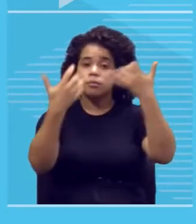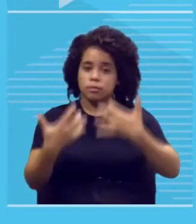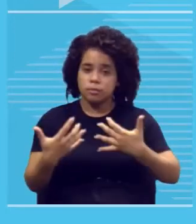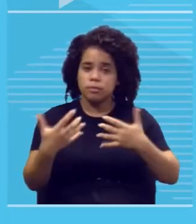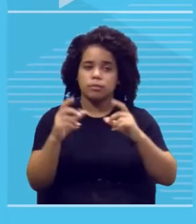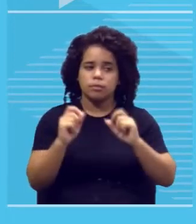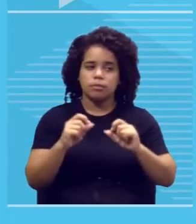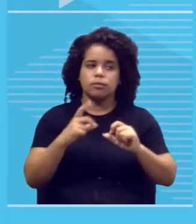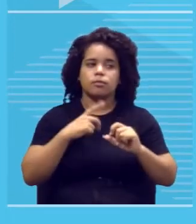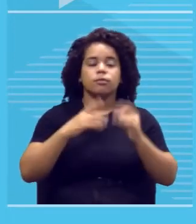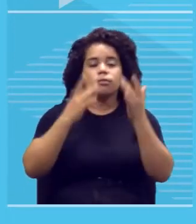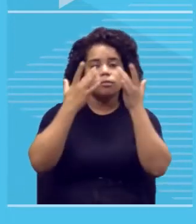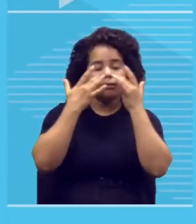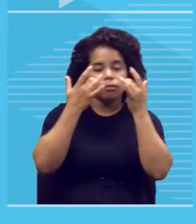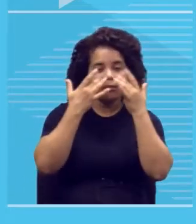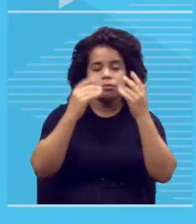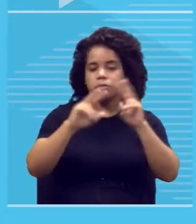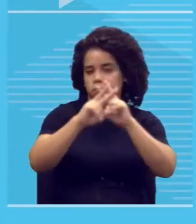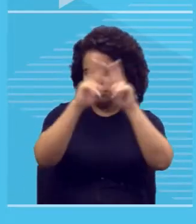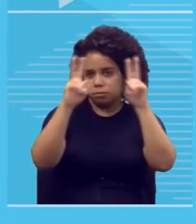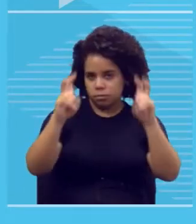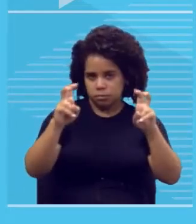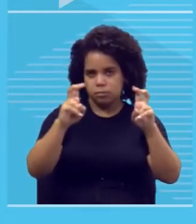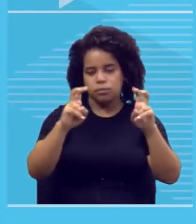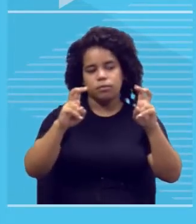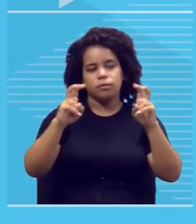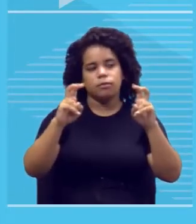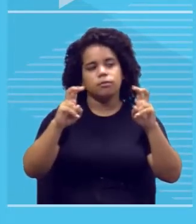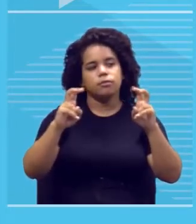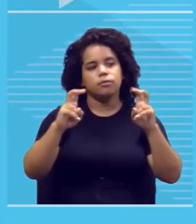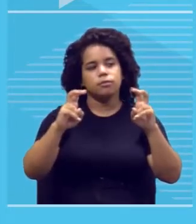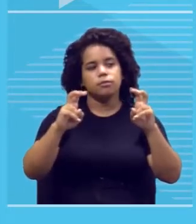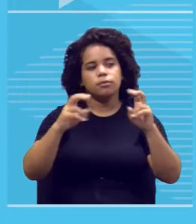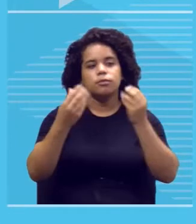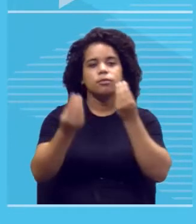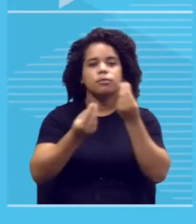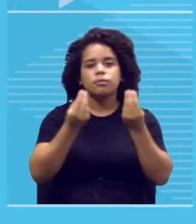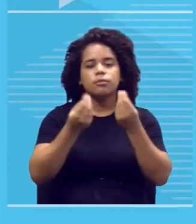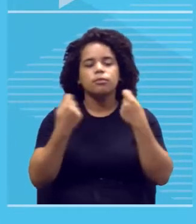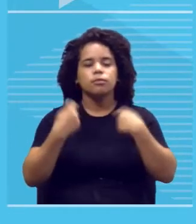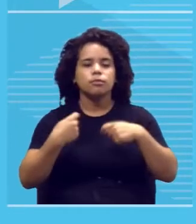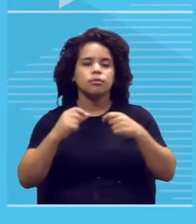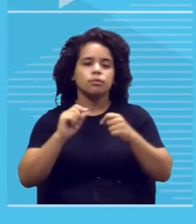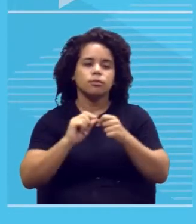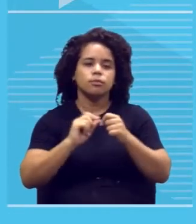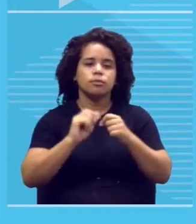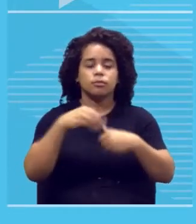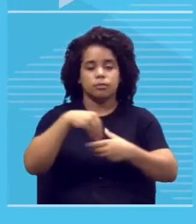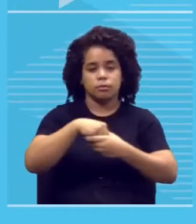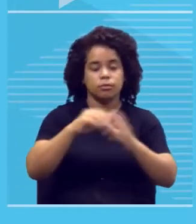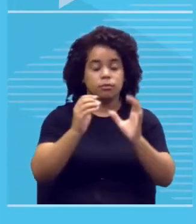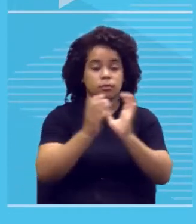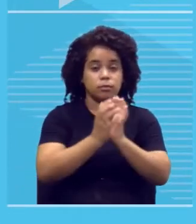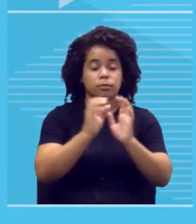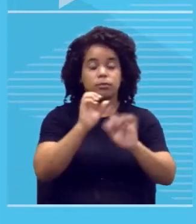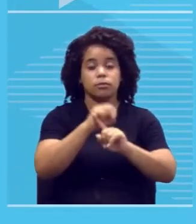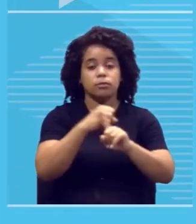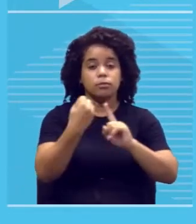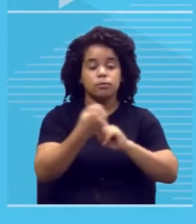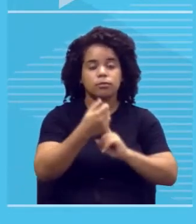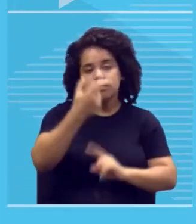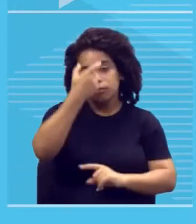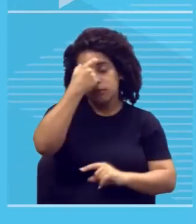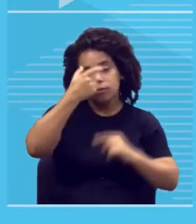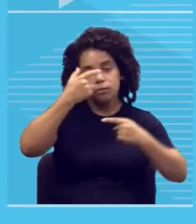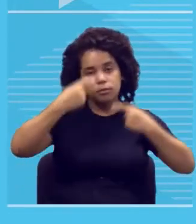ensinava no teatro sobre como você deveria agir dentro da sua classe social sobre consciência política